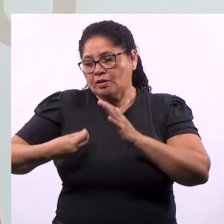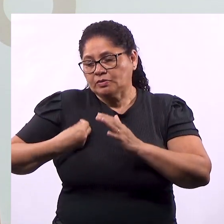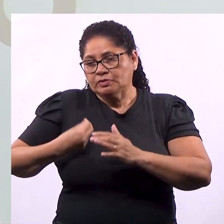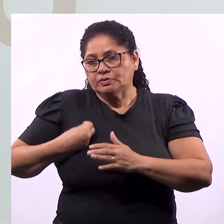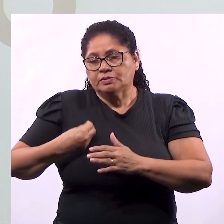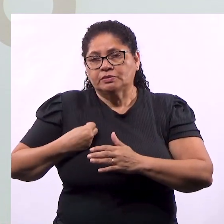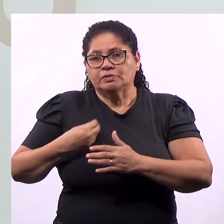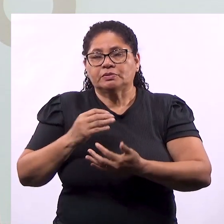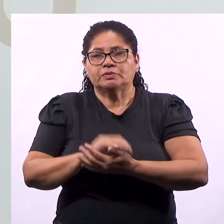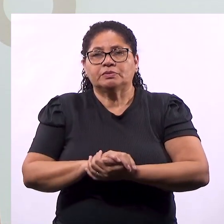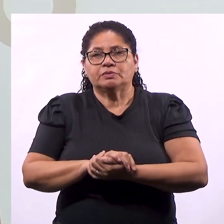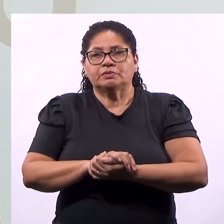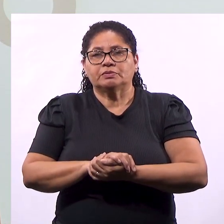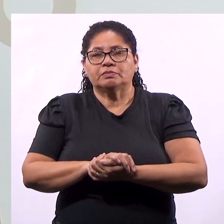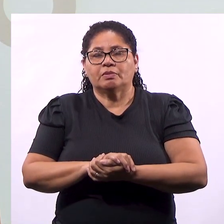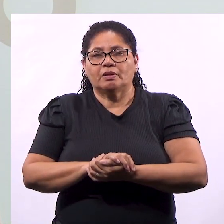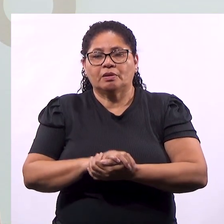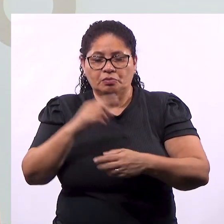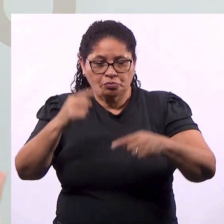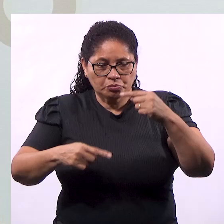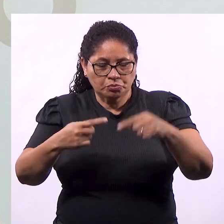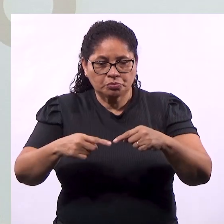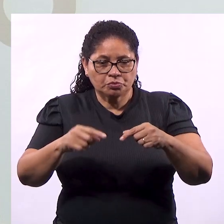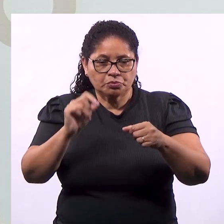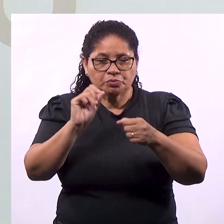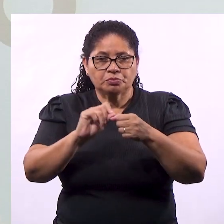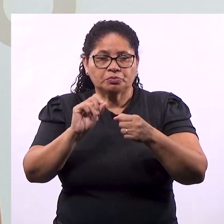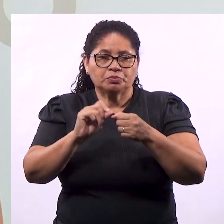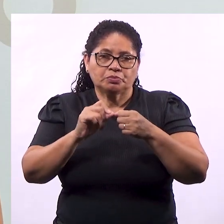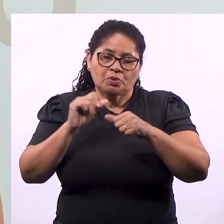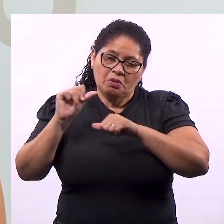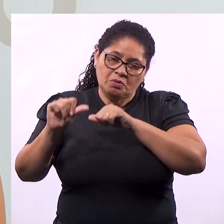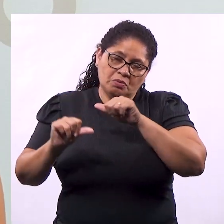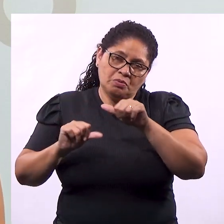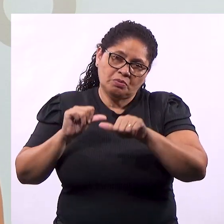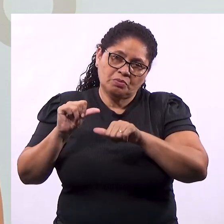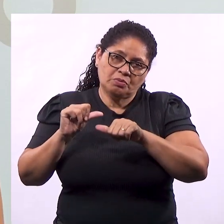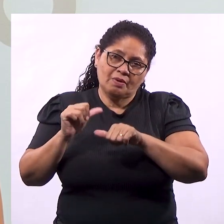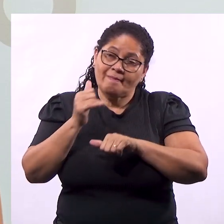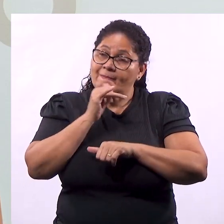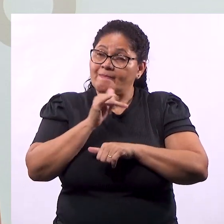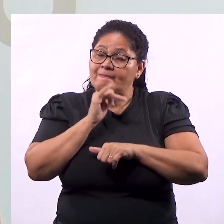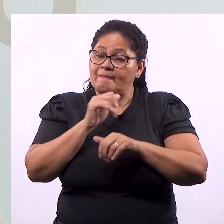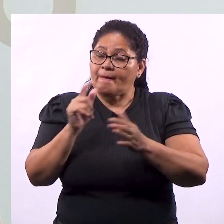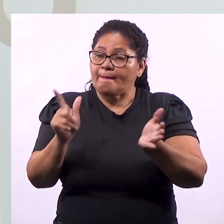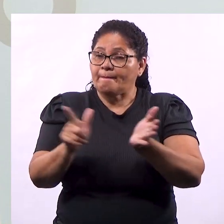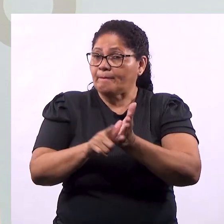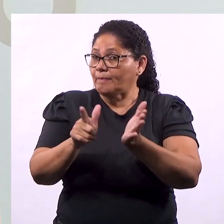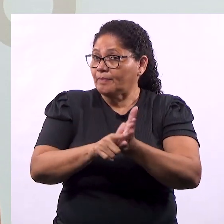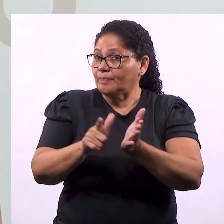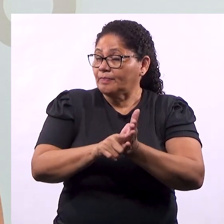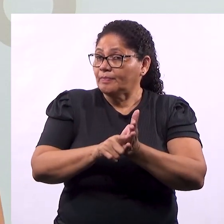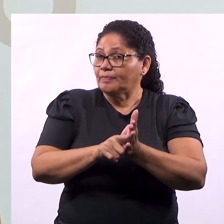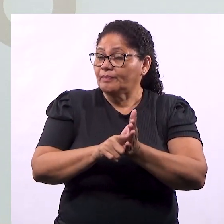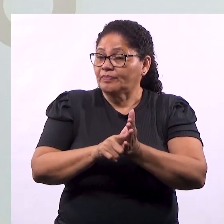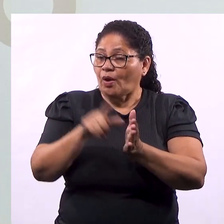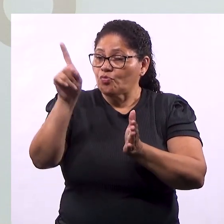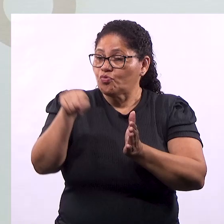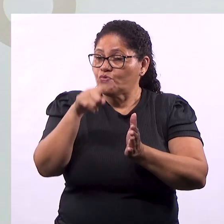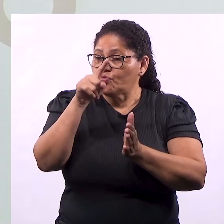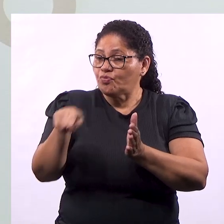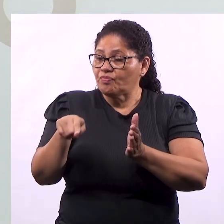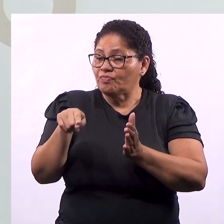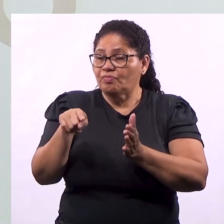de dar vida para um produto que é gerado e não é uma avaliação não é um por exemplo um papel que você foi